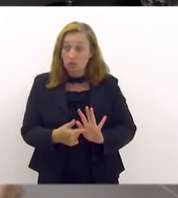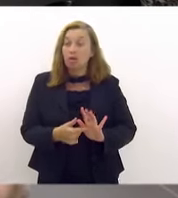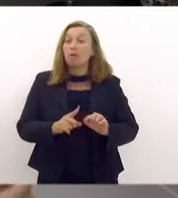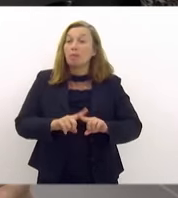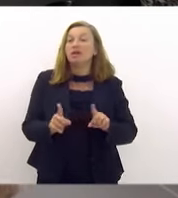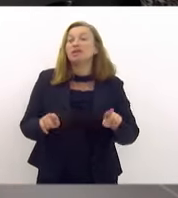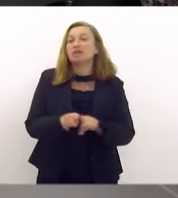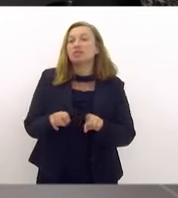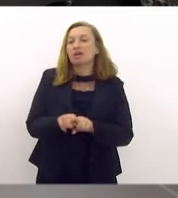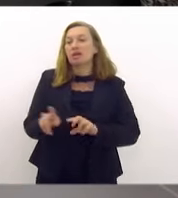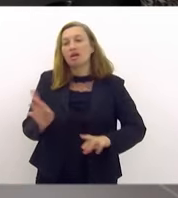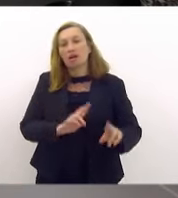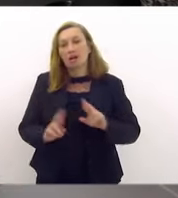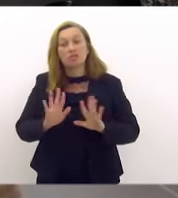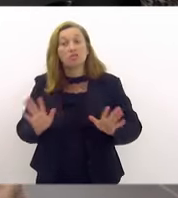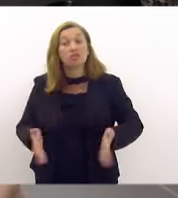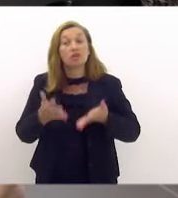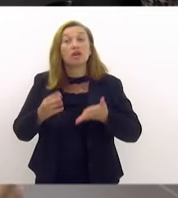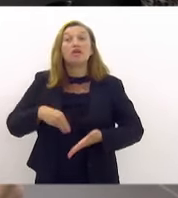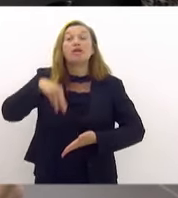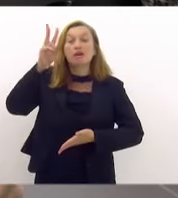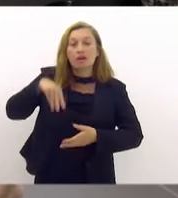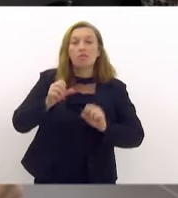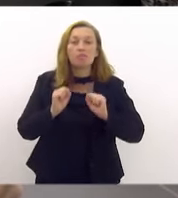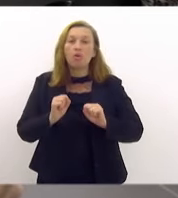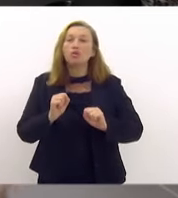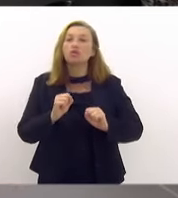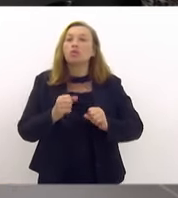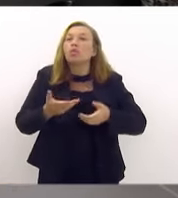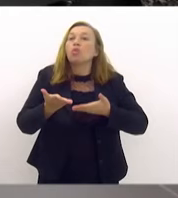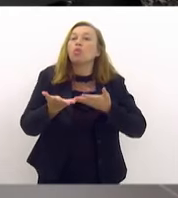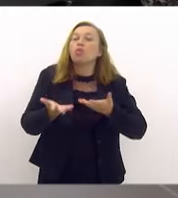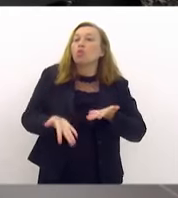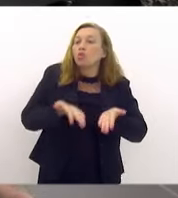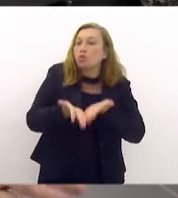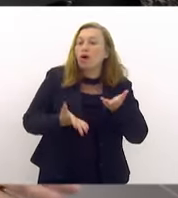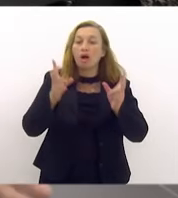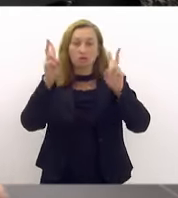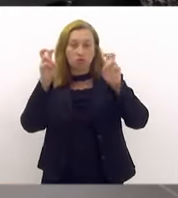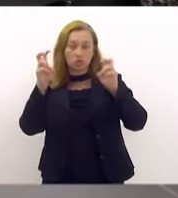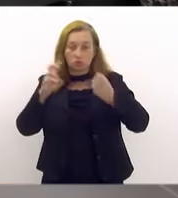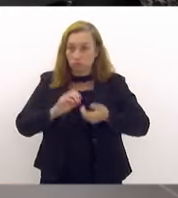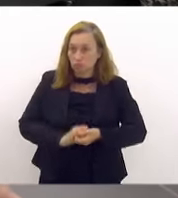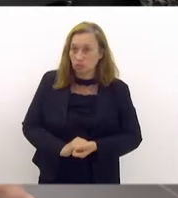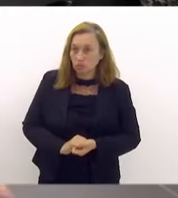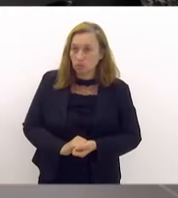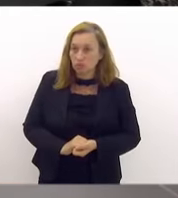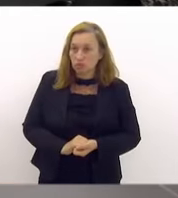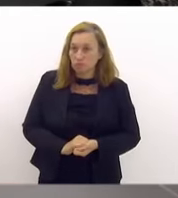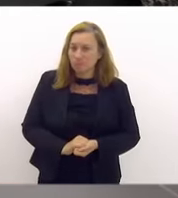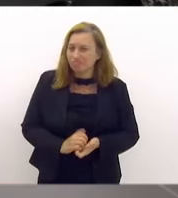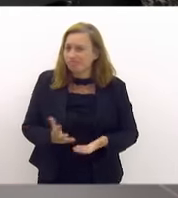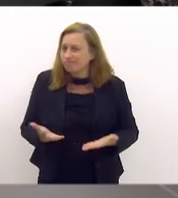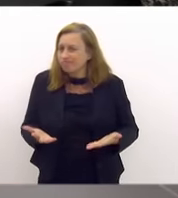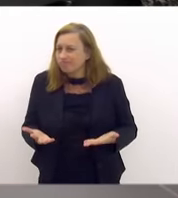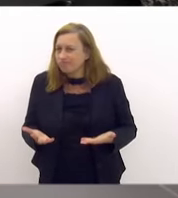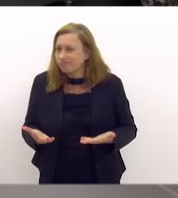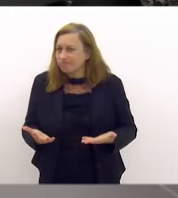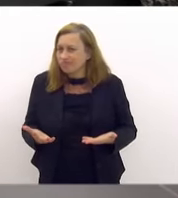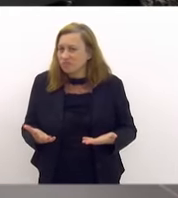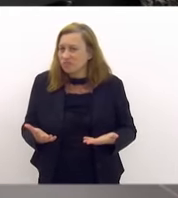também com relação à iniciativa de quem pode tratar dessa questão que a gente acabaria tendo uma situação um tanto quanto